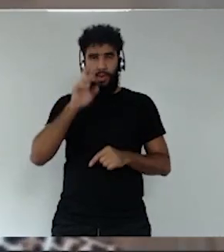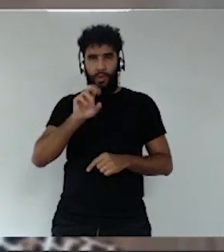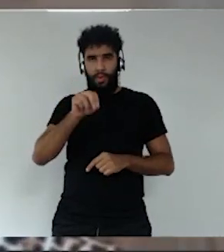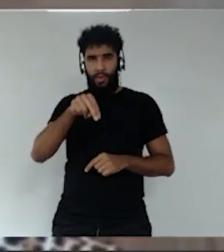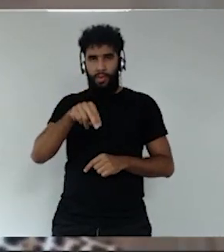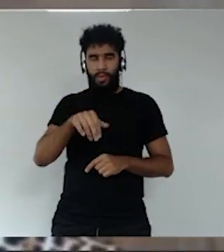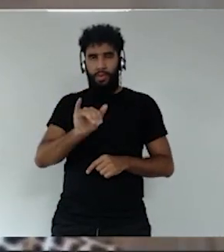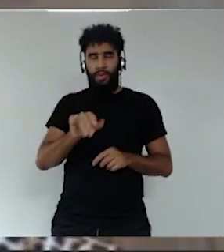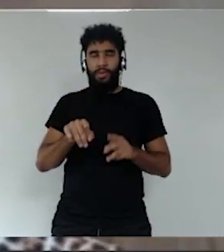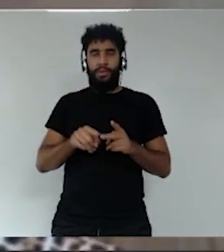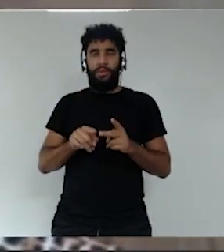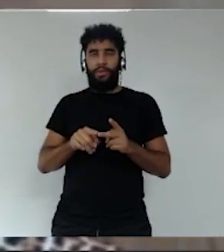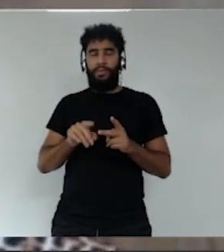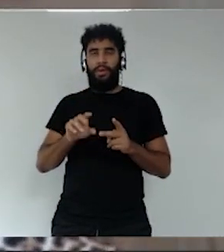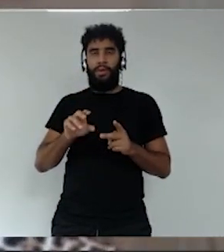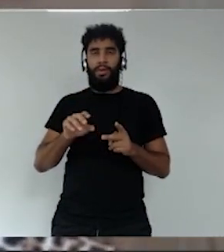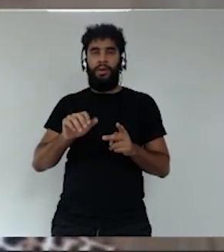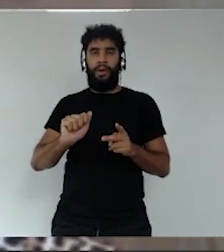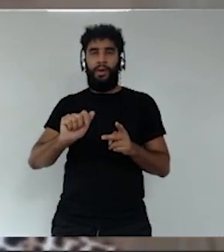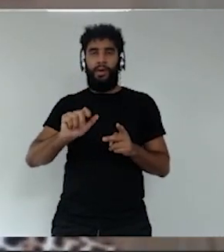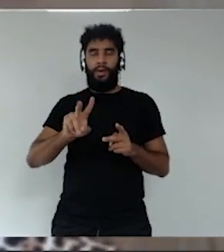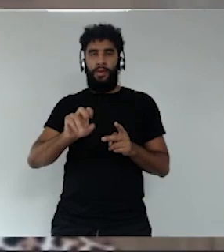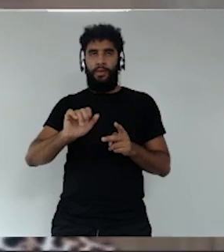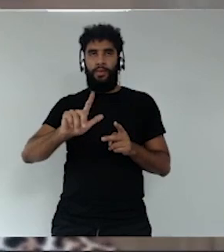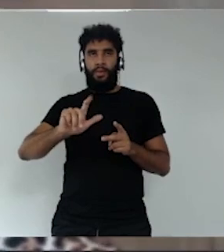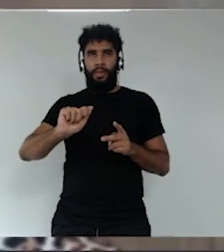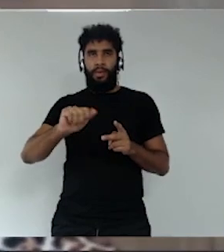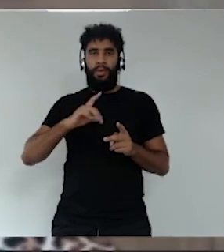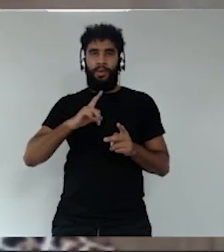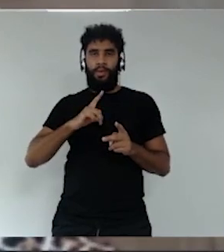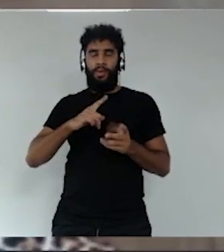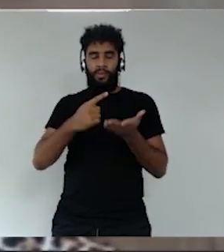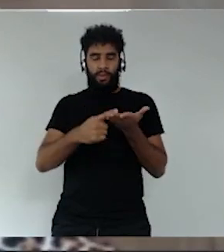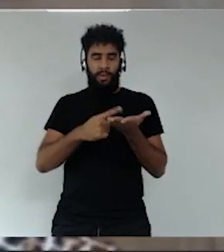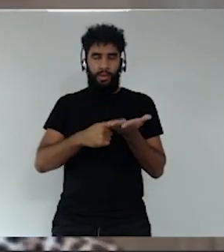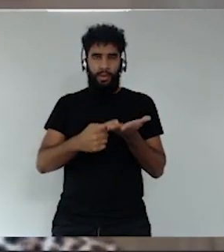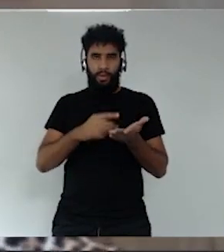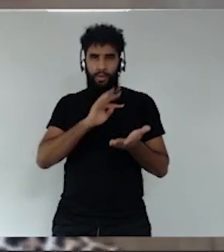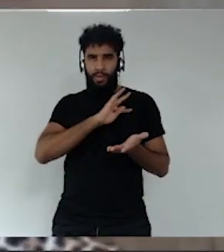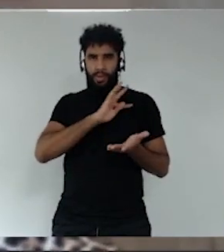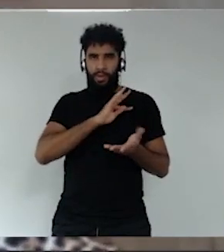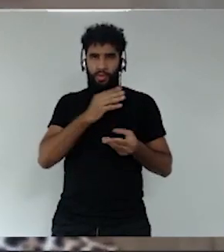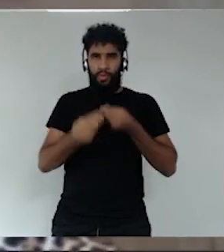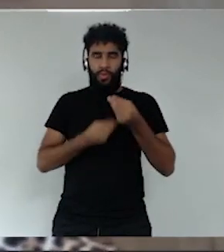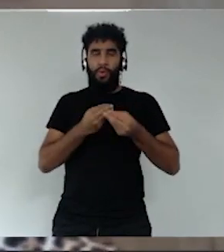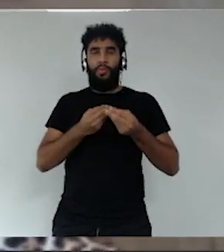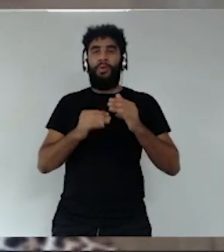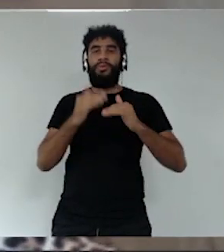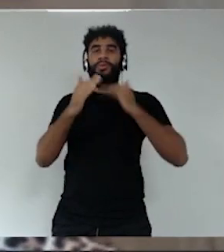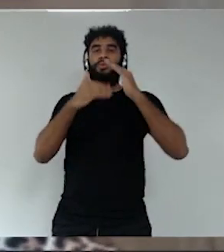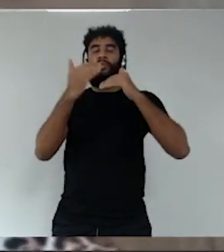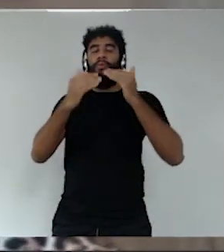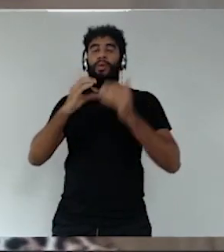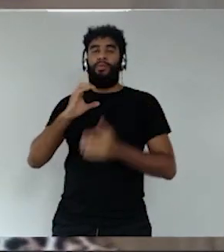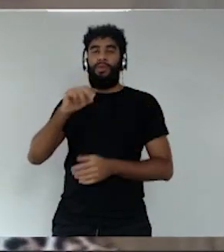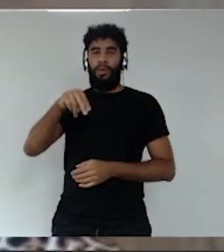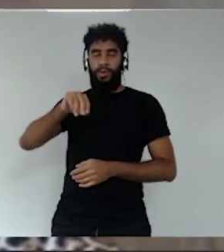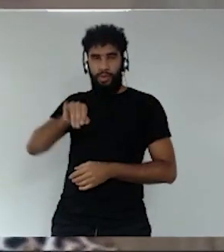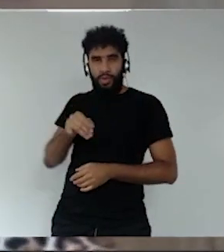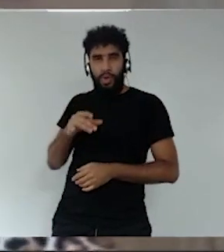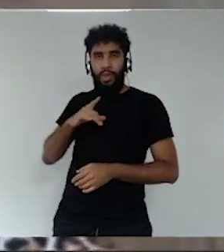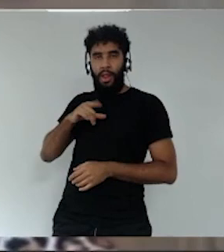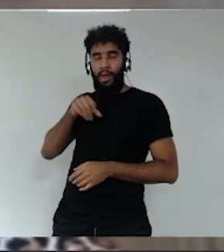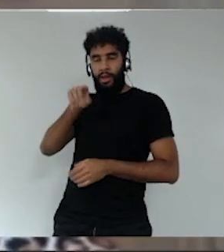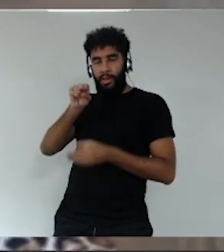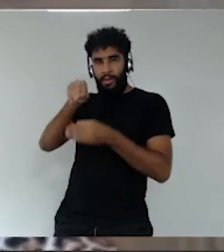conselheiro Henrique Ávila, assinaram um termo de cooperação técnica exatamente para desenvolver no CNJ um curso de capacitação